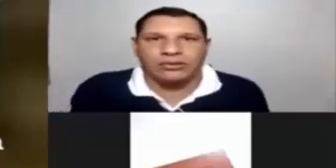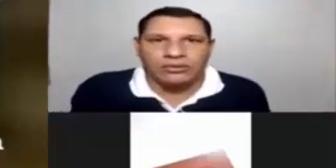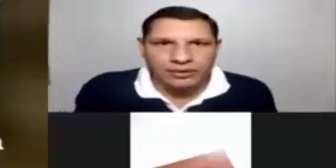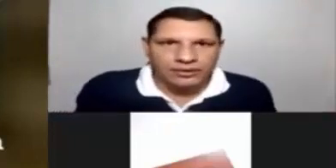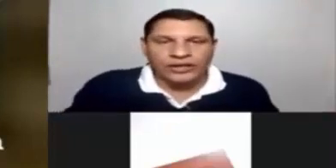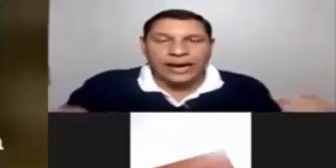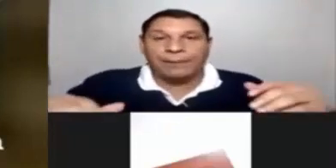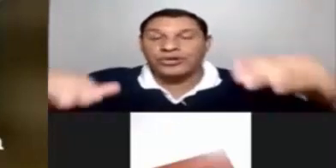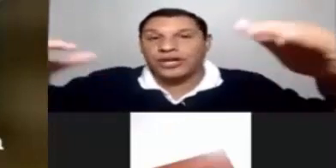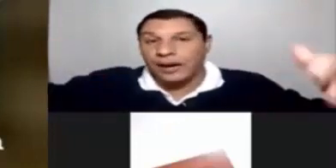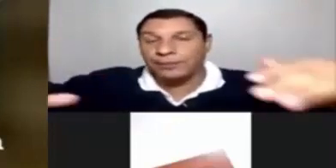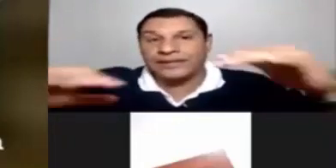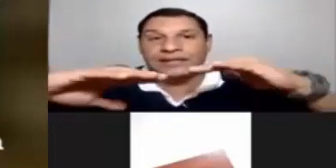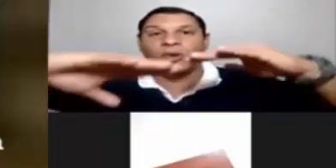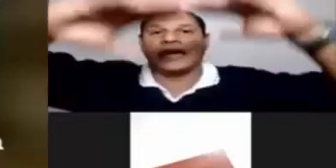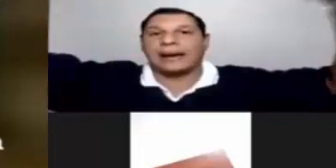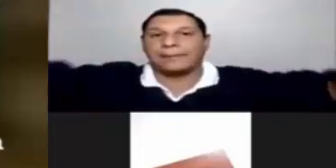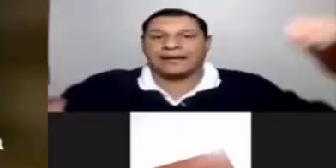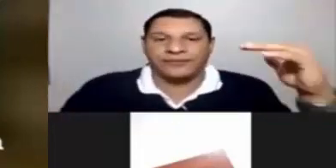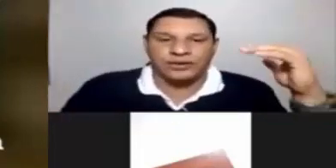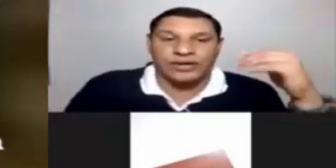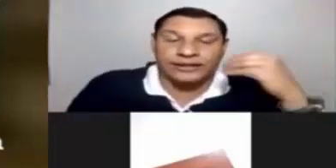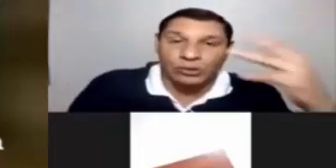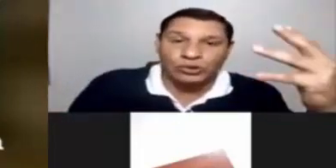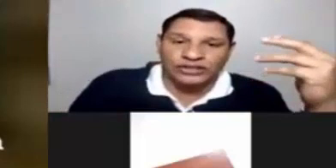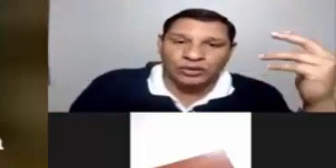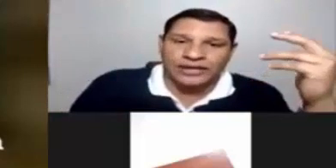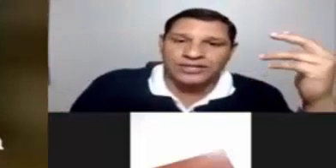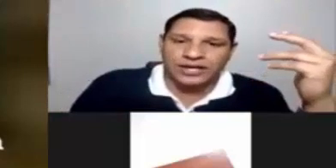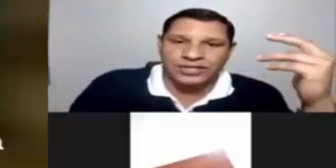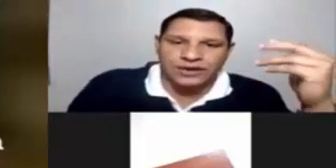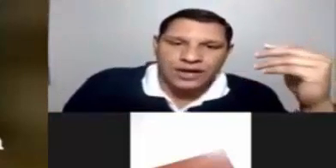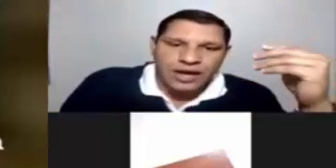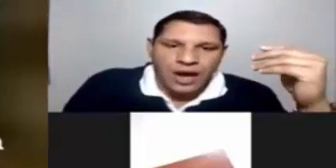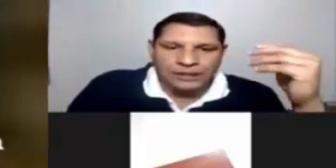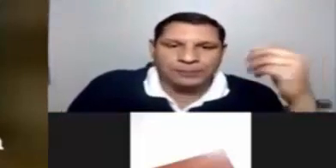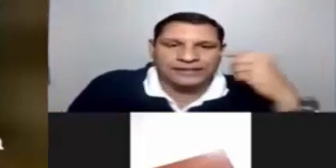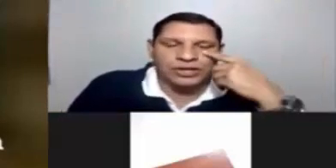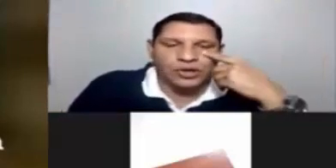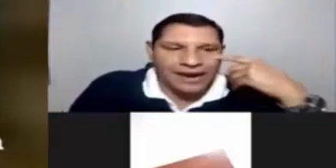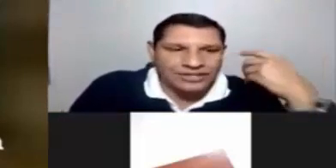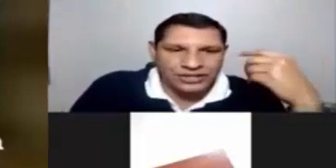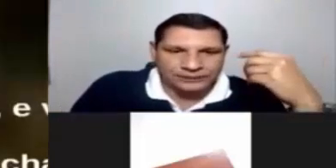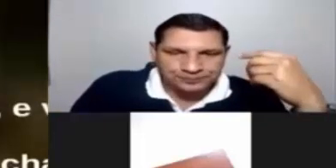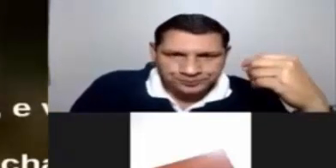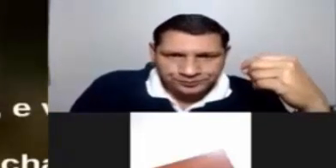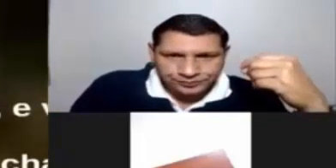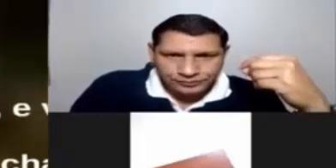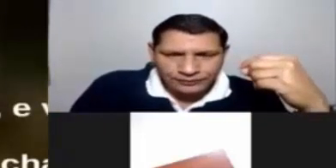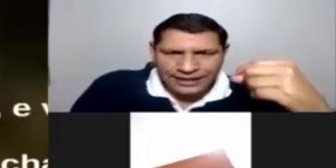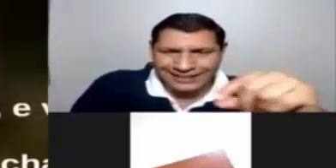no céu. Olhar para os campos ali é olhar para frente. Erguer os olhos é olhar adiante. É uma expressão idiomática.